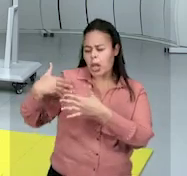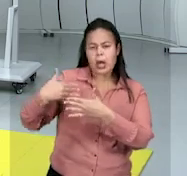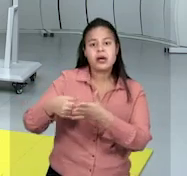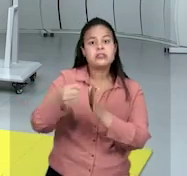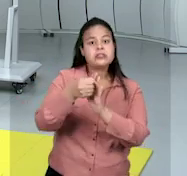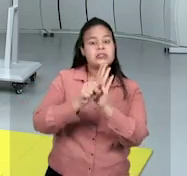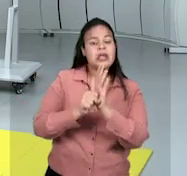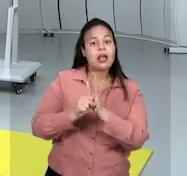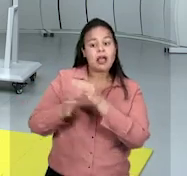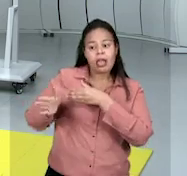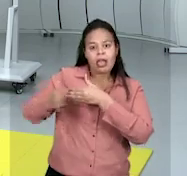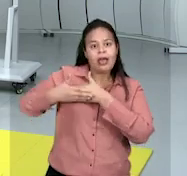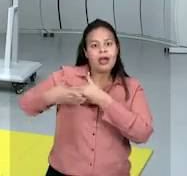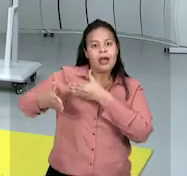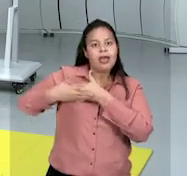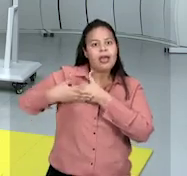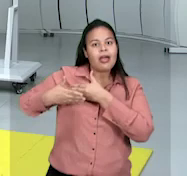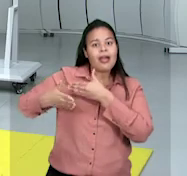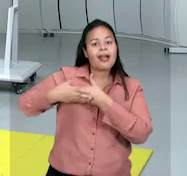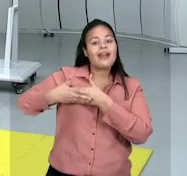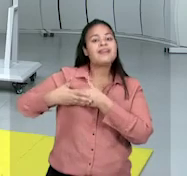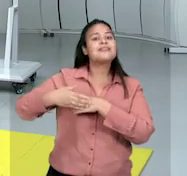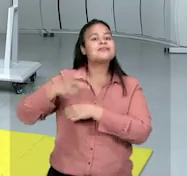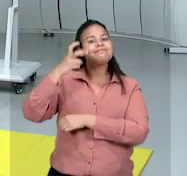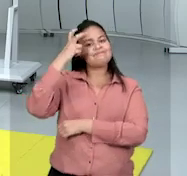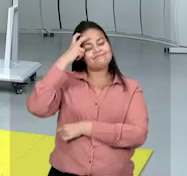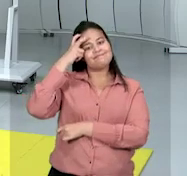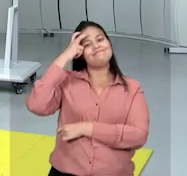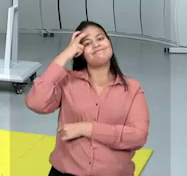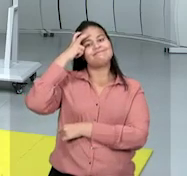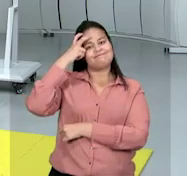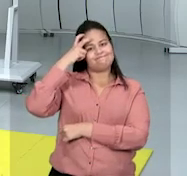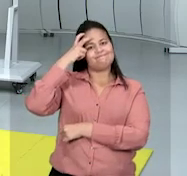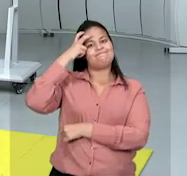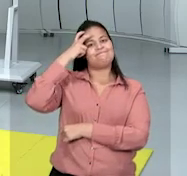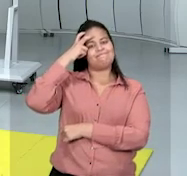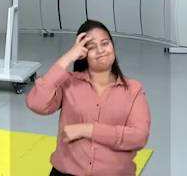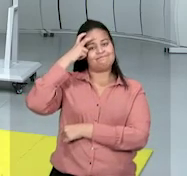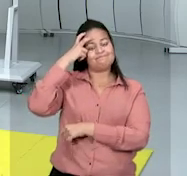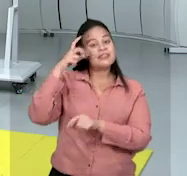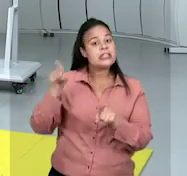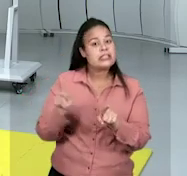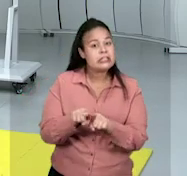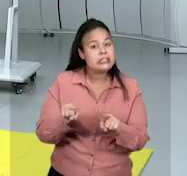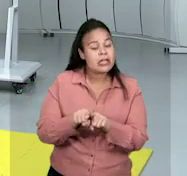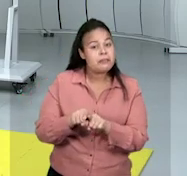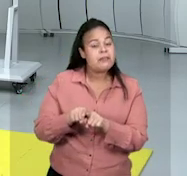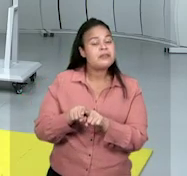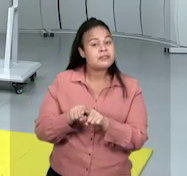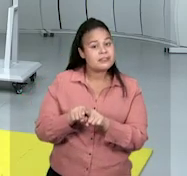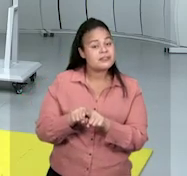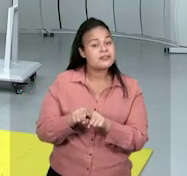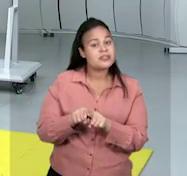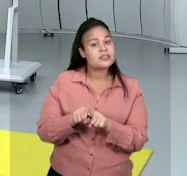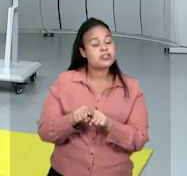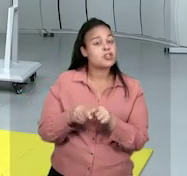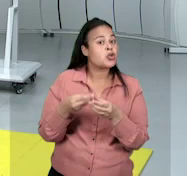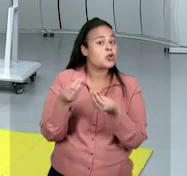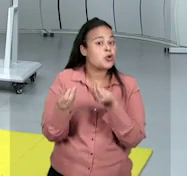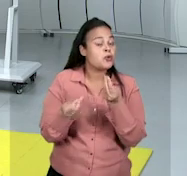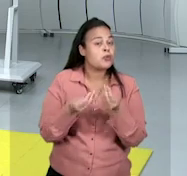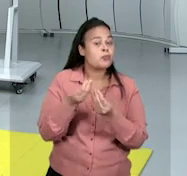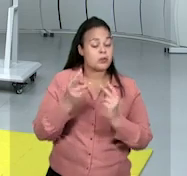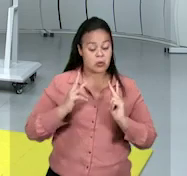foi ocultado pela cultura. Nós vamos ter também despontando o homem que